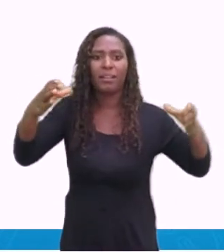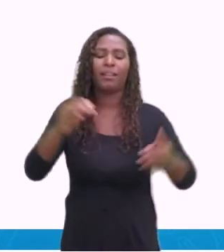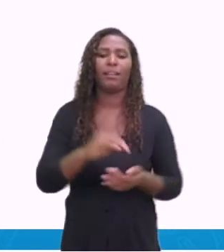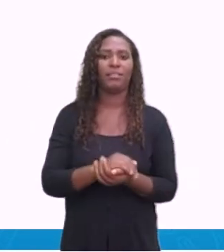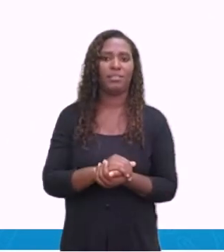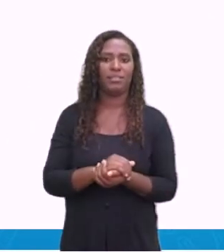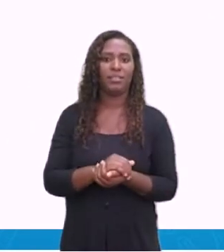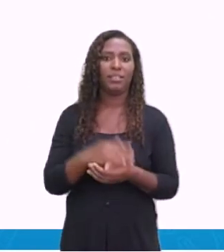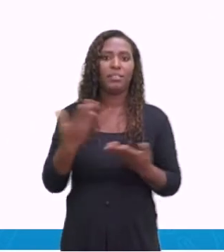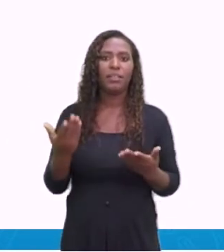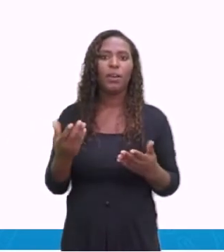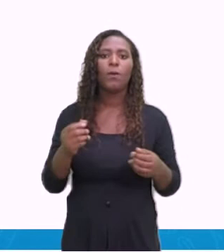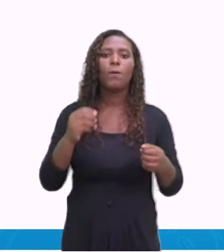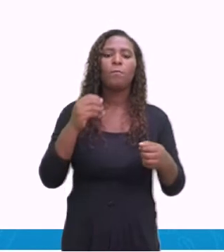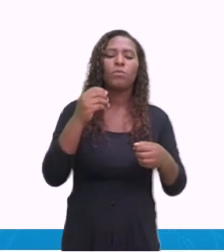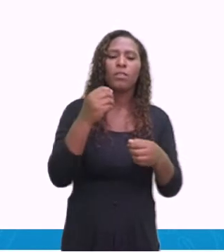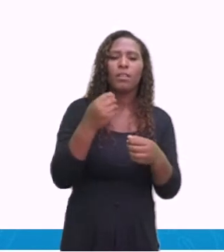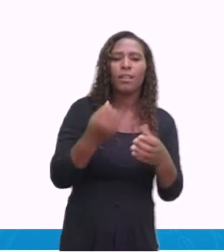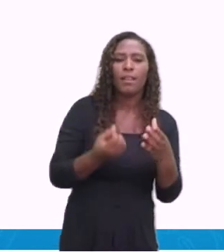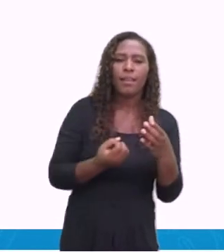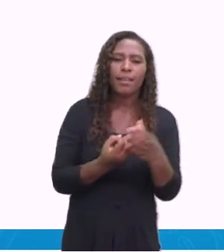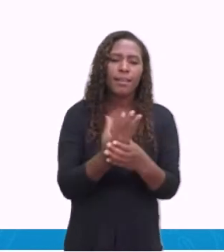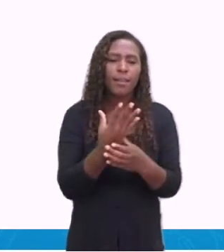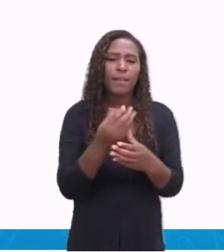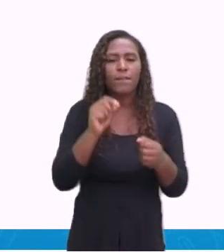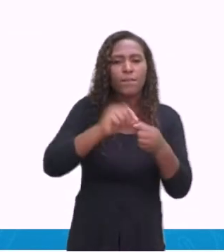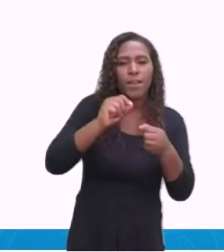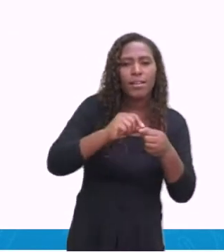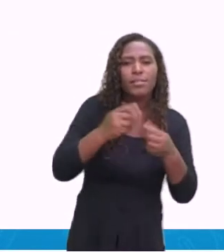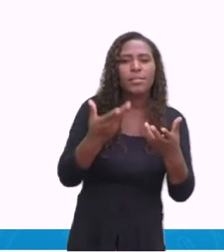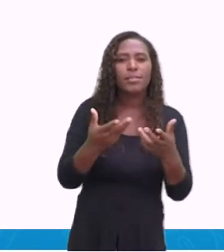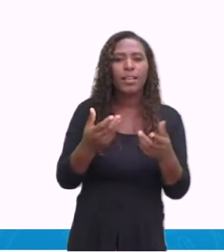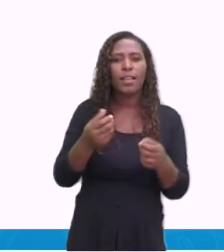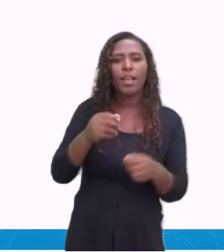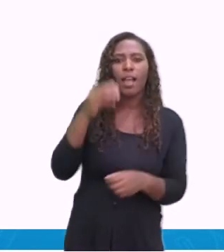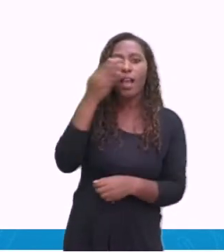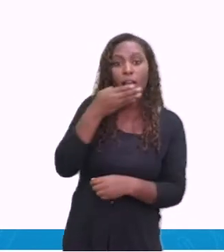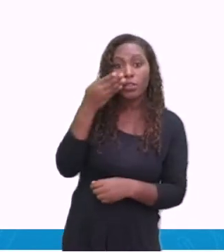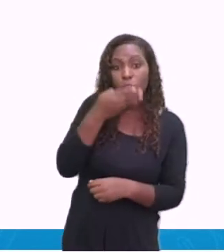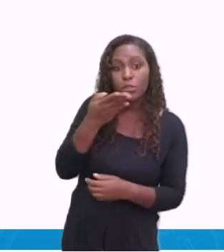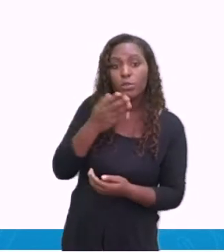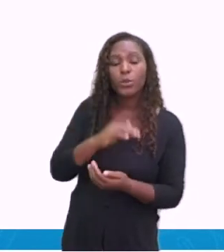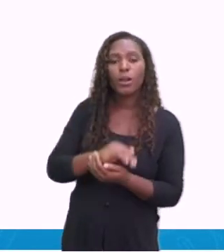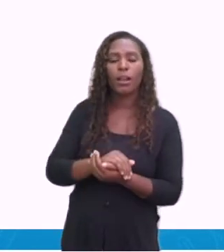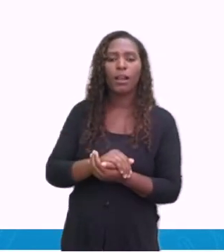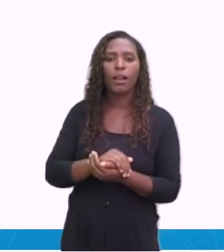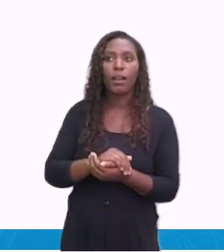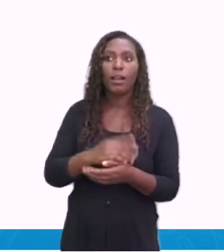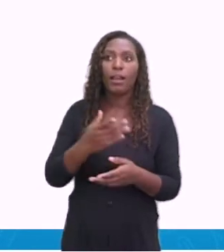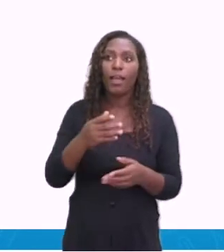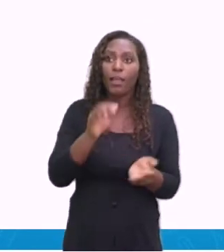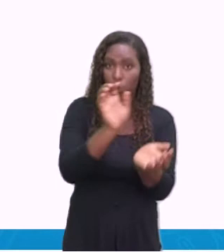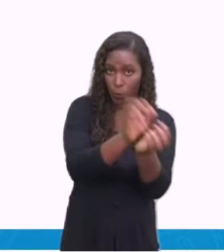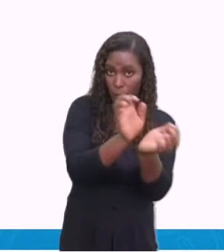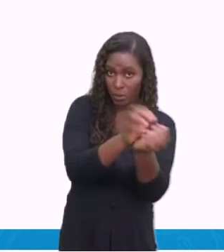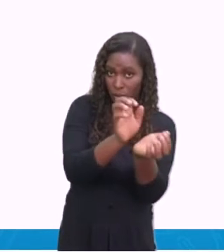de dinheiro, a metrópole investia e